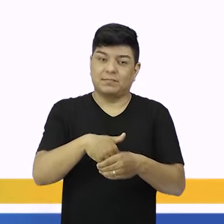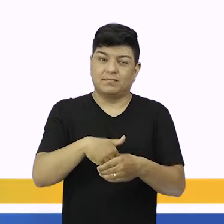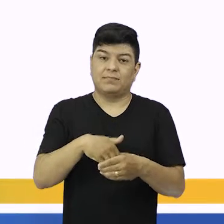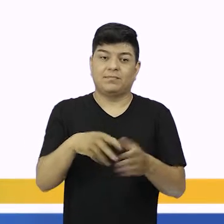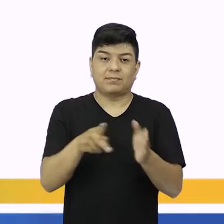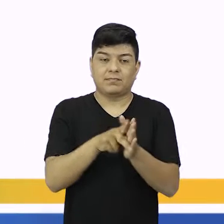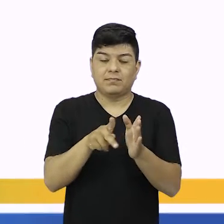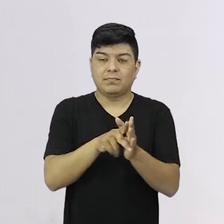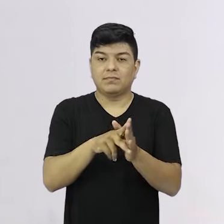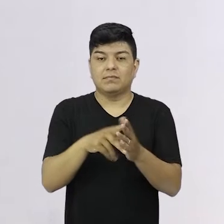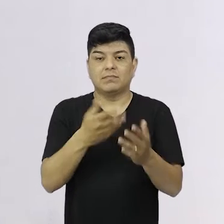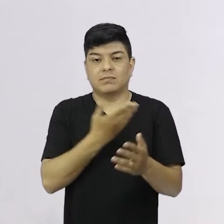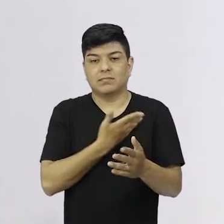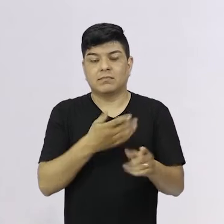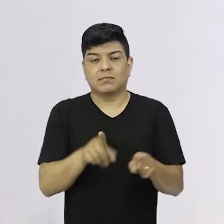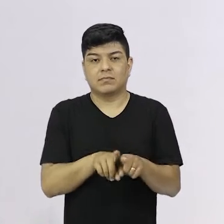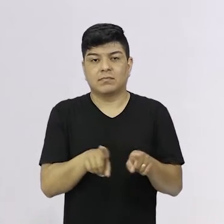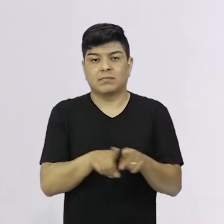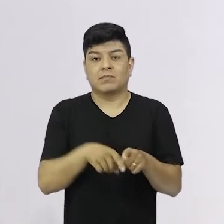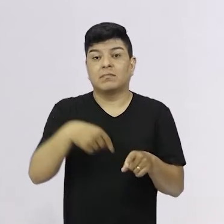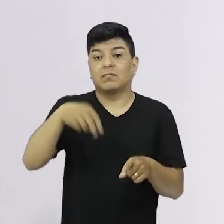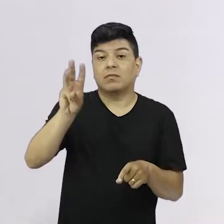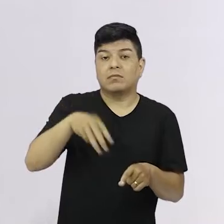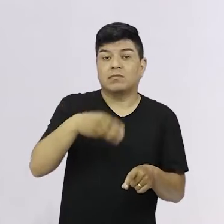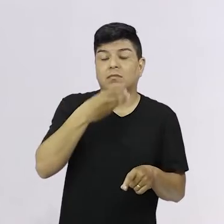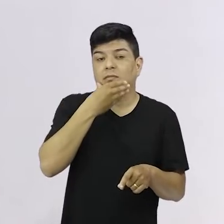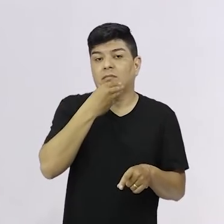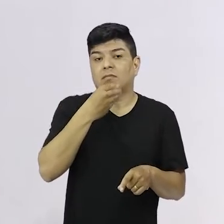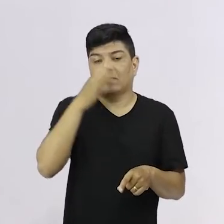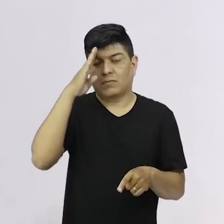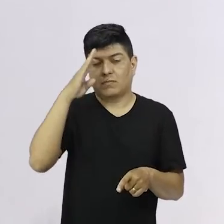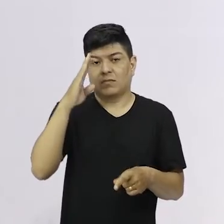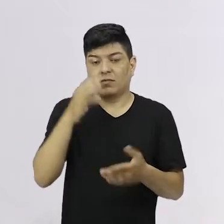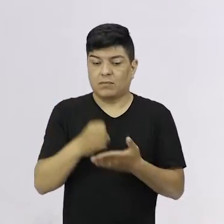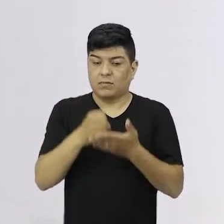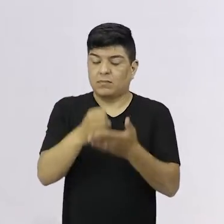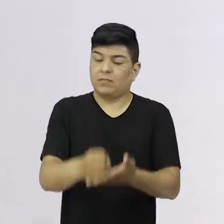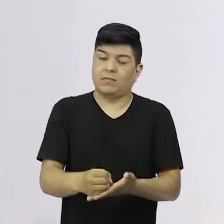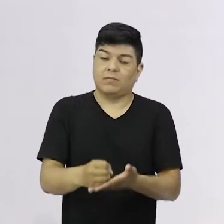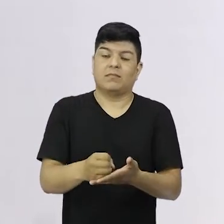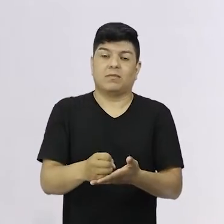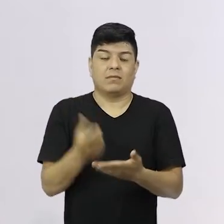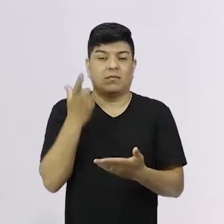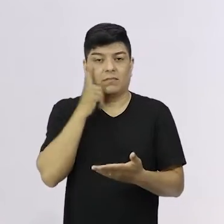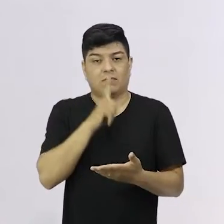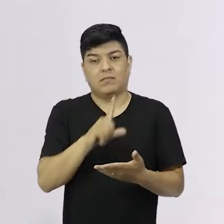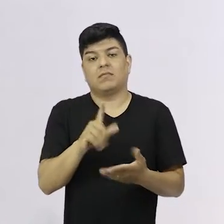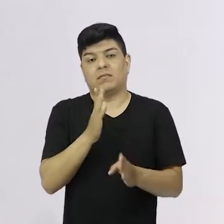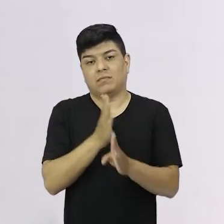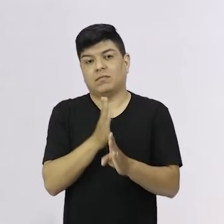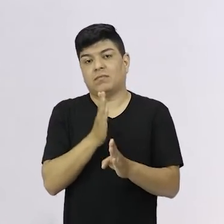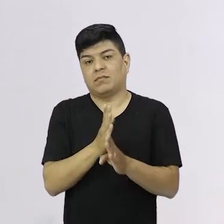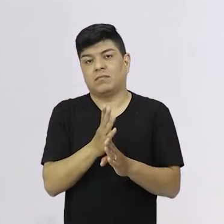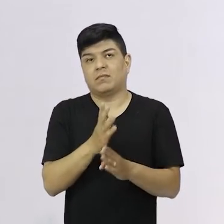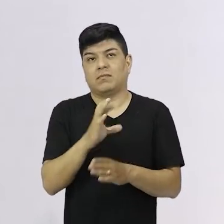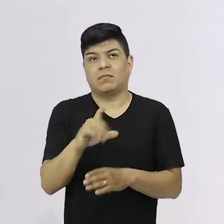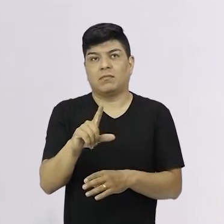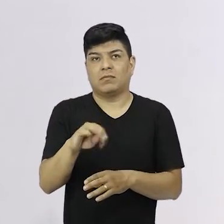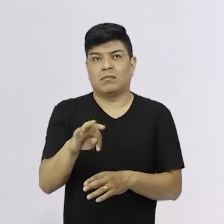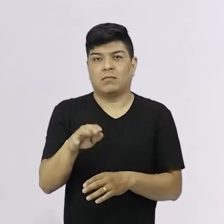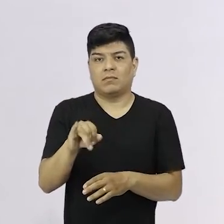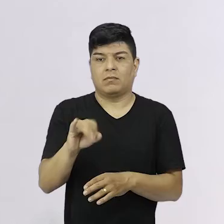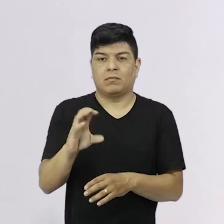seus aliados. Então, quem o coronel apoiava nesses processos acabava ganhando, né, por conta aí do clientelismo,